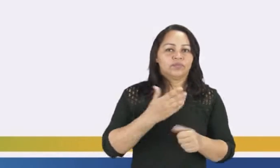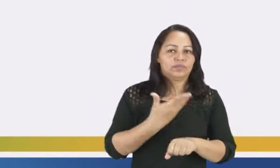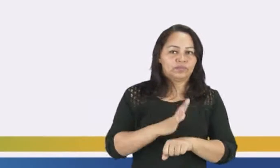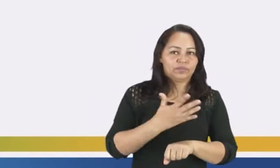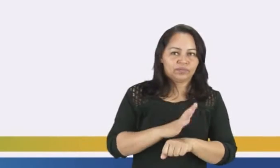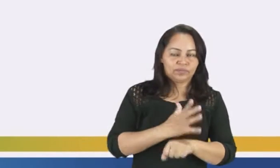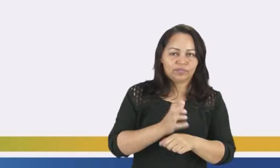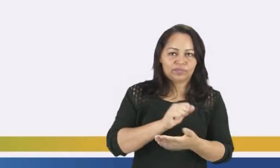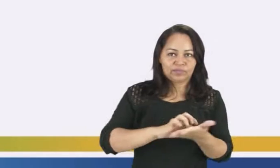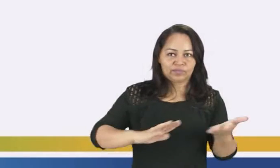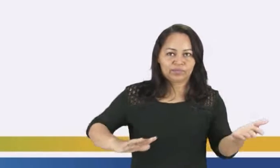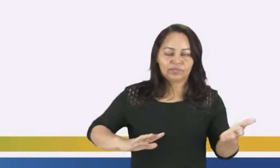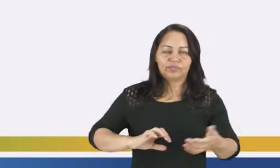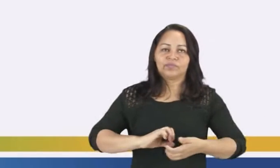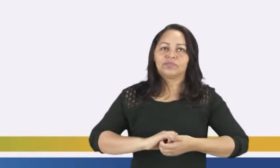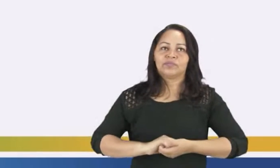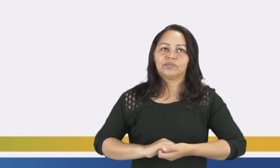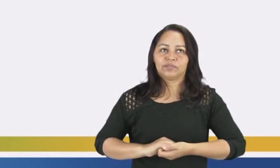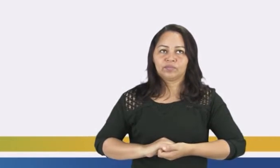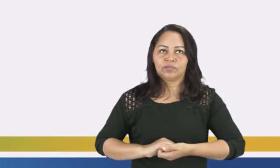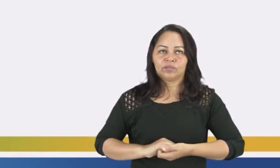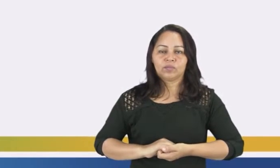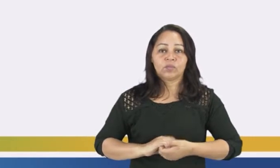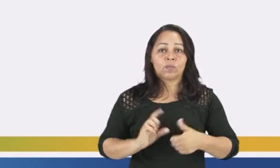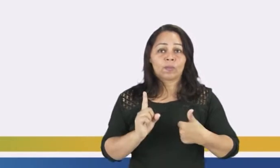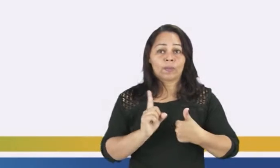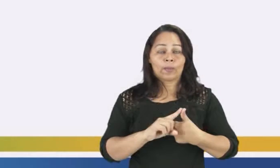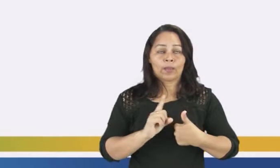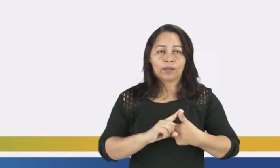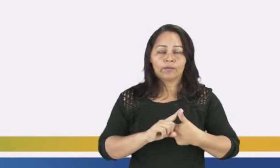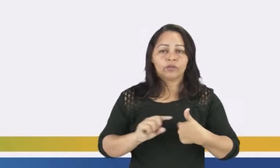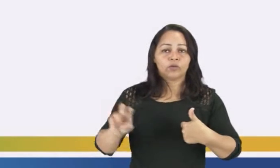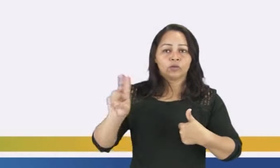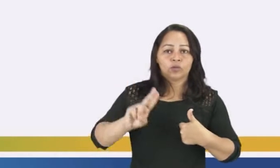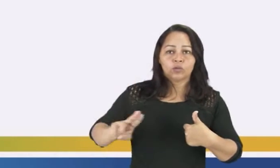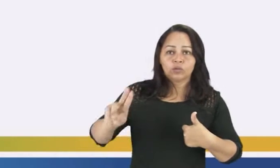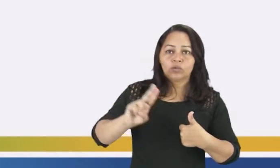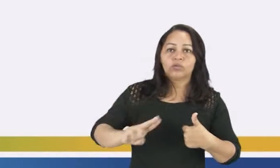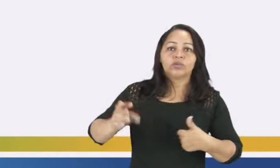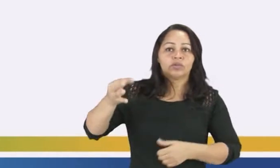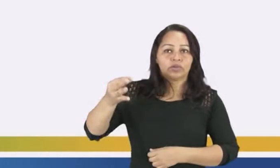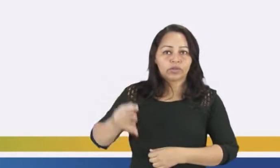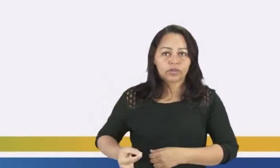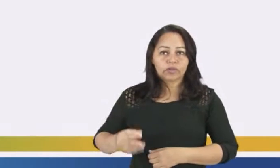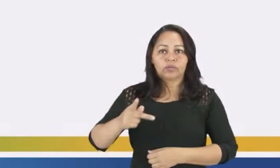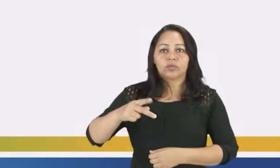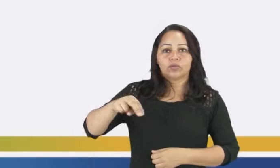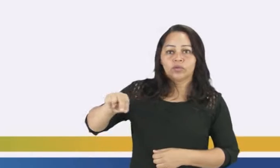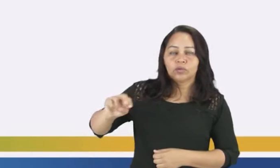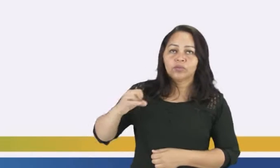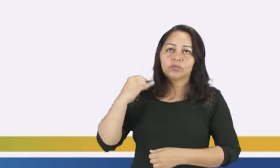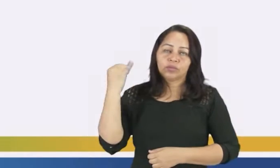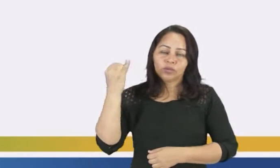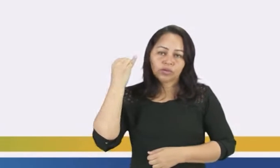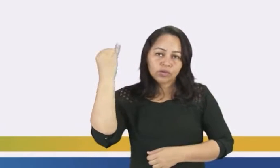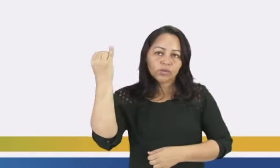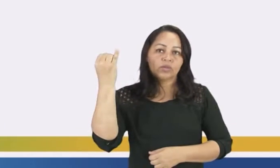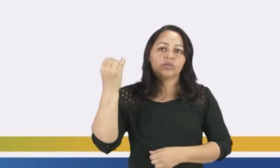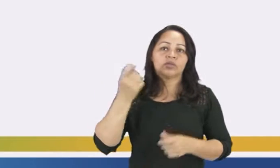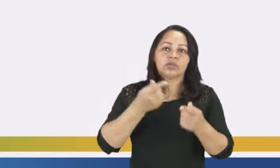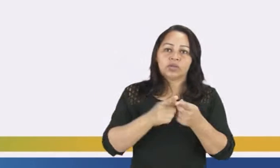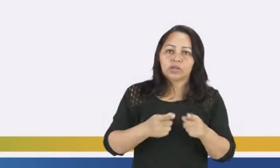exercitando. Nós temos aqui o primeiro, né? O uso correto dos pronomes é de fundamental importância na escrituração